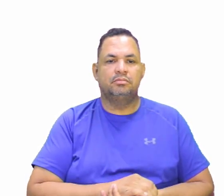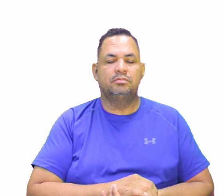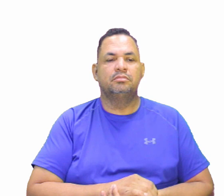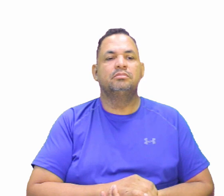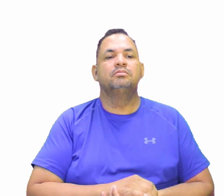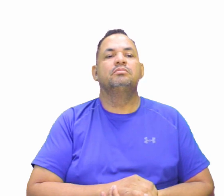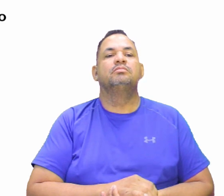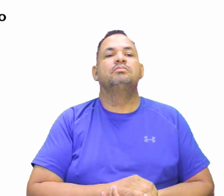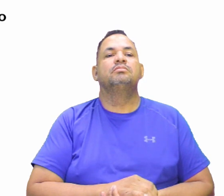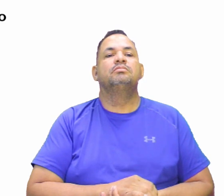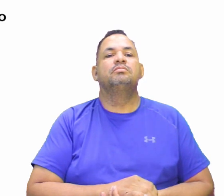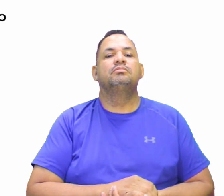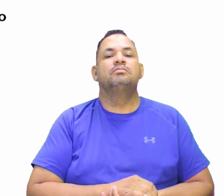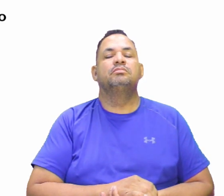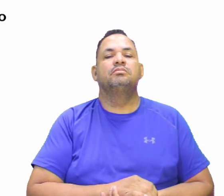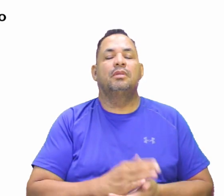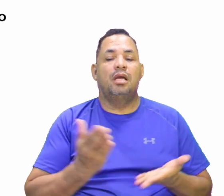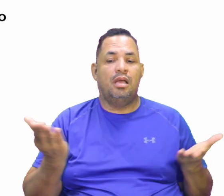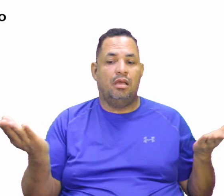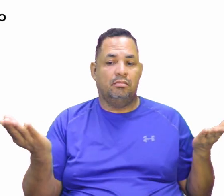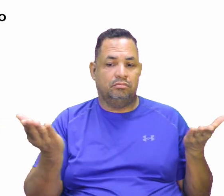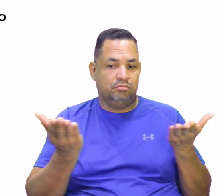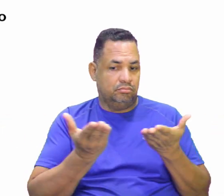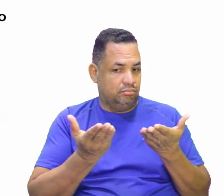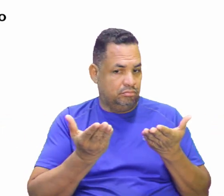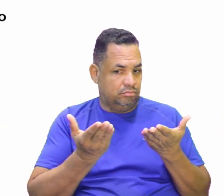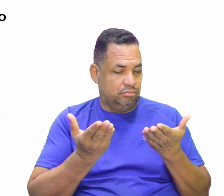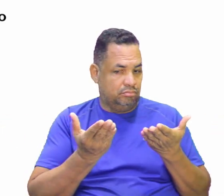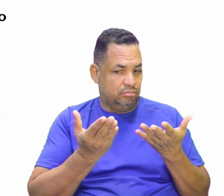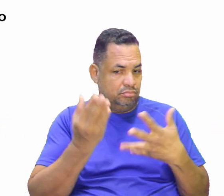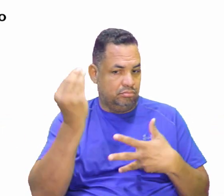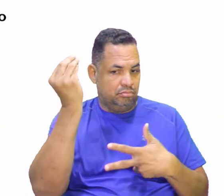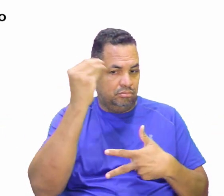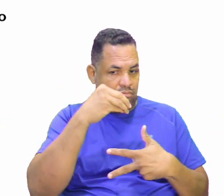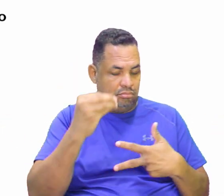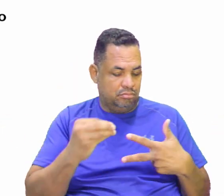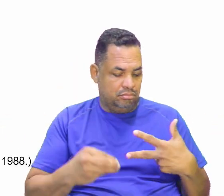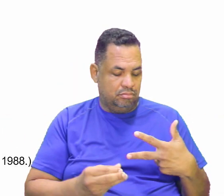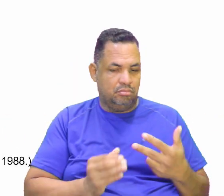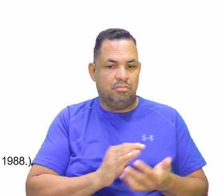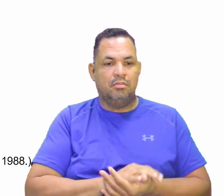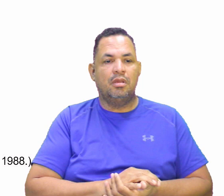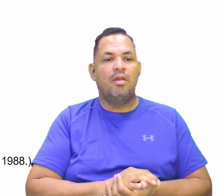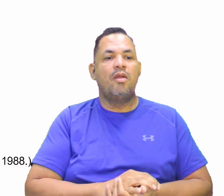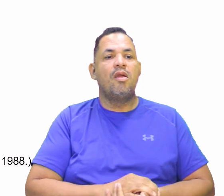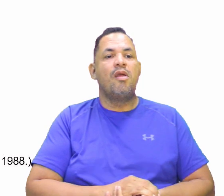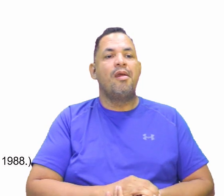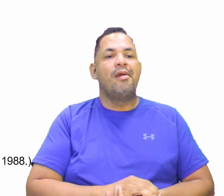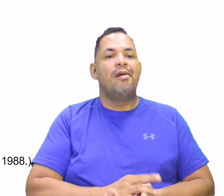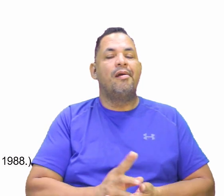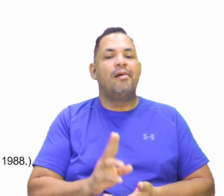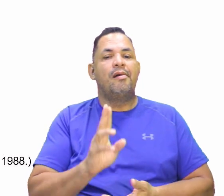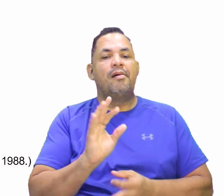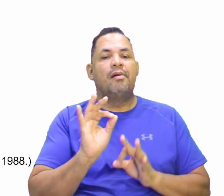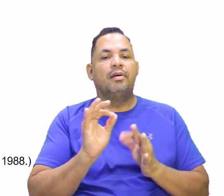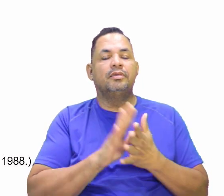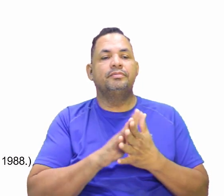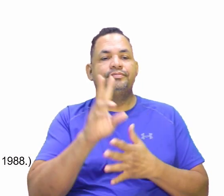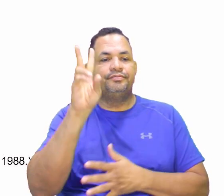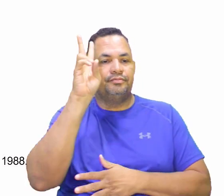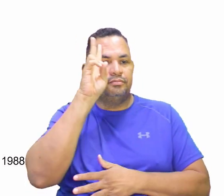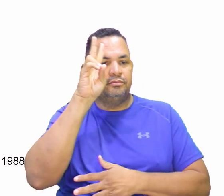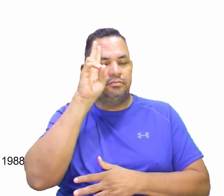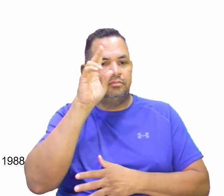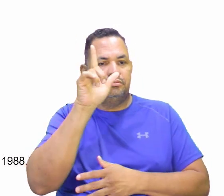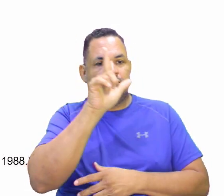corretamente. Vamos então agora, amadinhos, para o nosso Se Liga no Enem. Olha só, para lembrar da